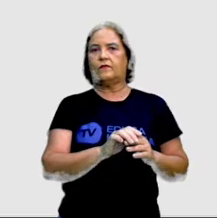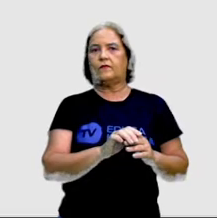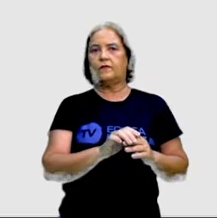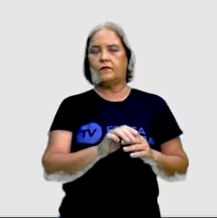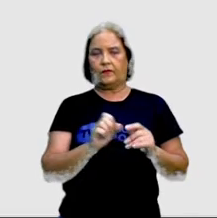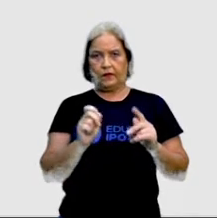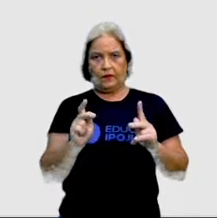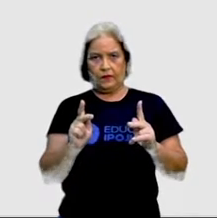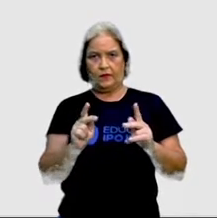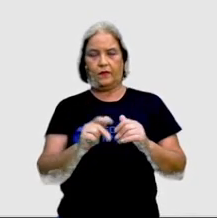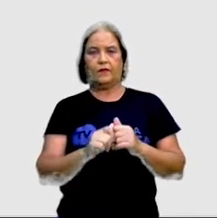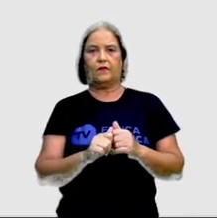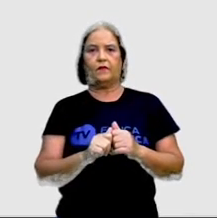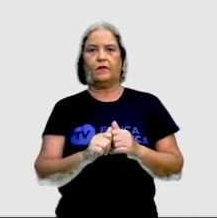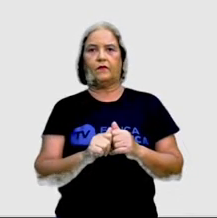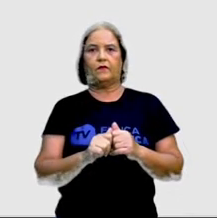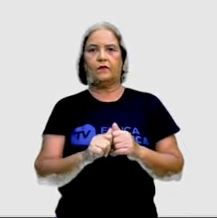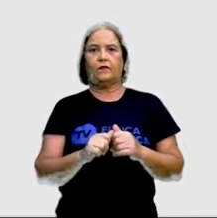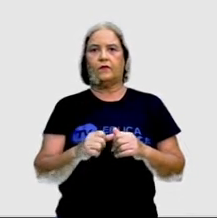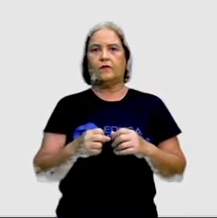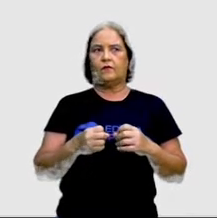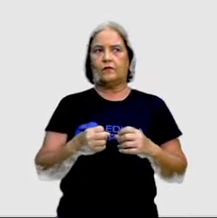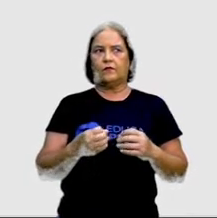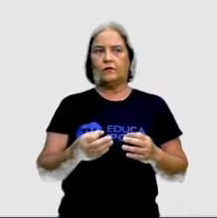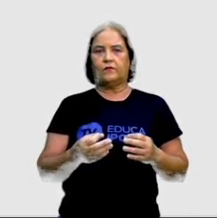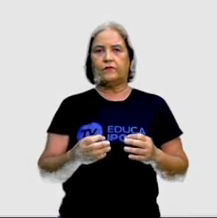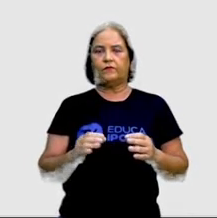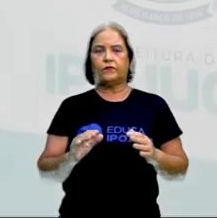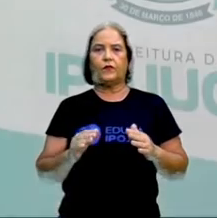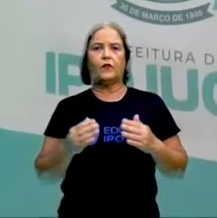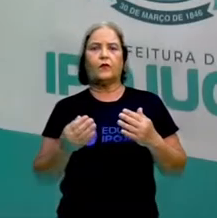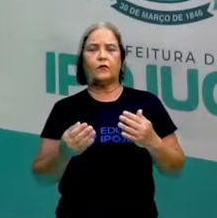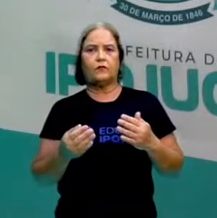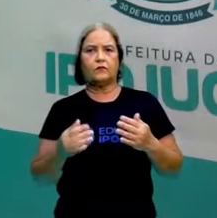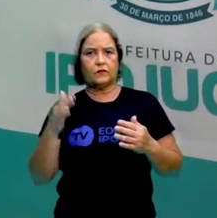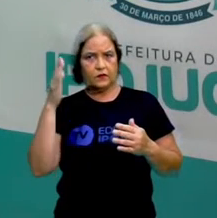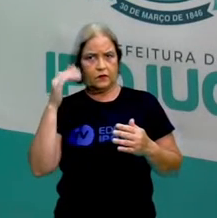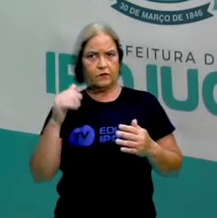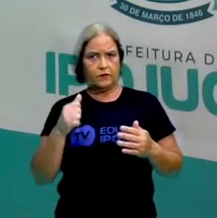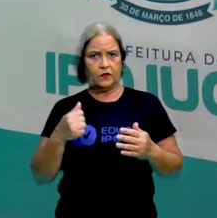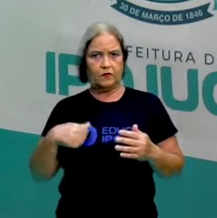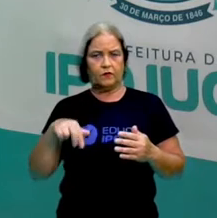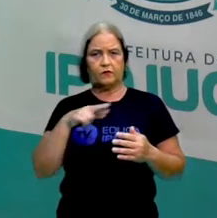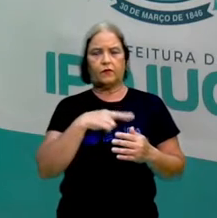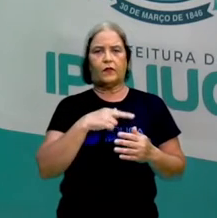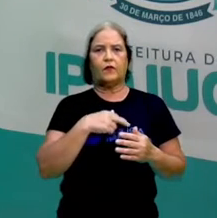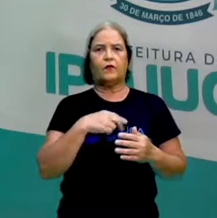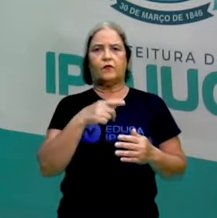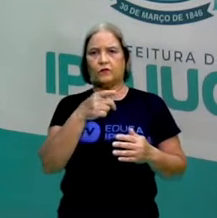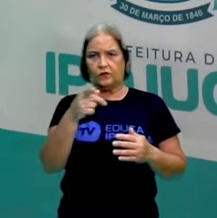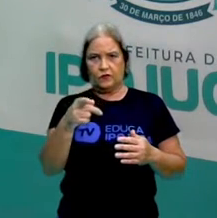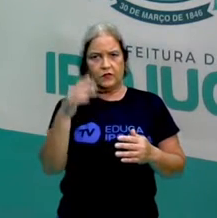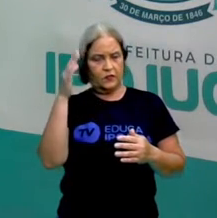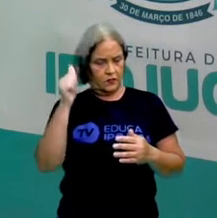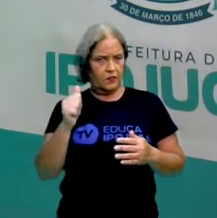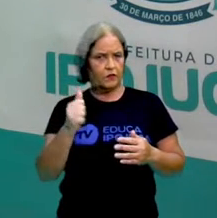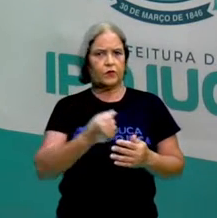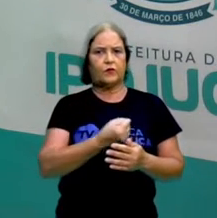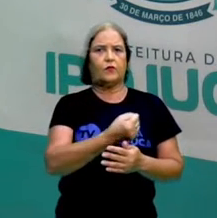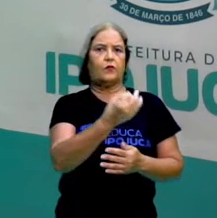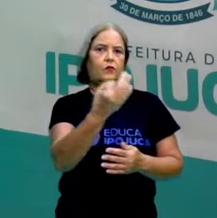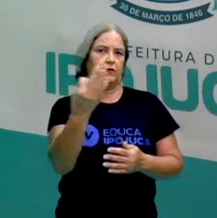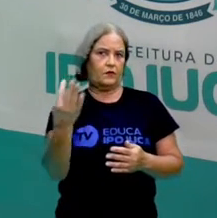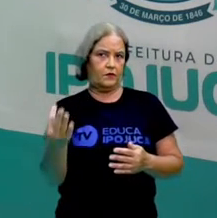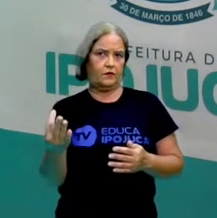Ok crianças é bom como nós sabemos você já sabem contar não é